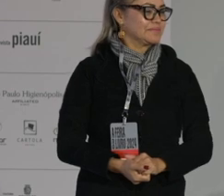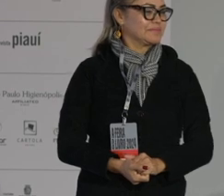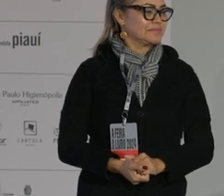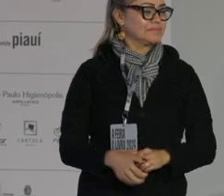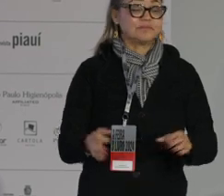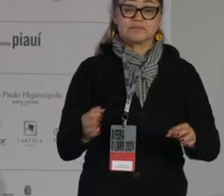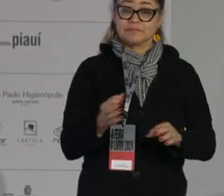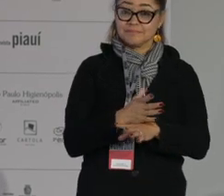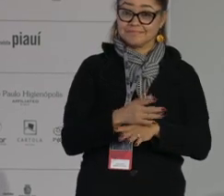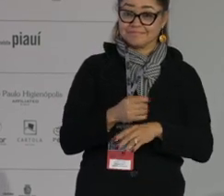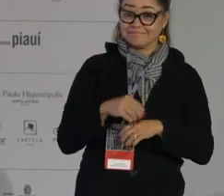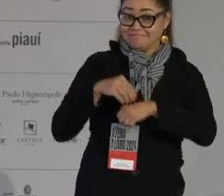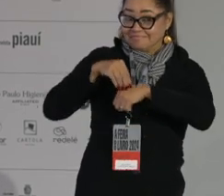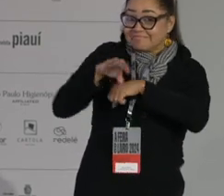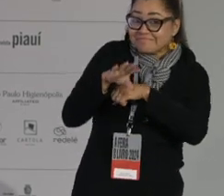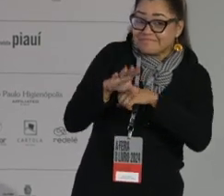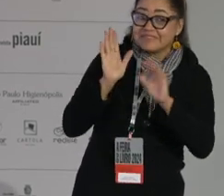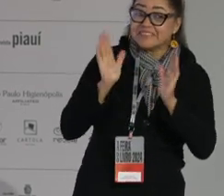Pronto, já tenho a ideia.